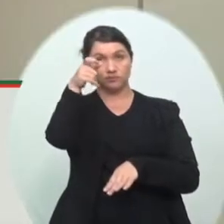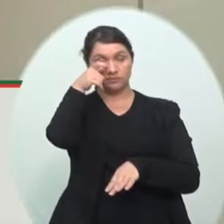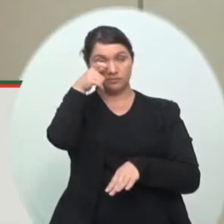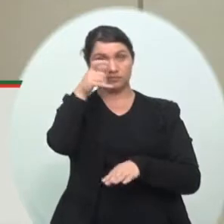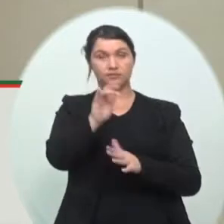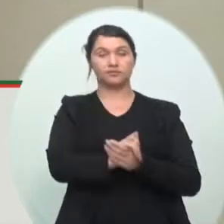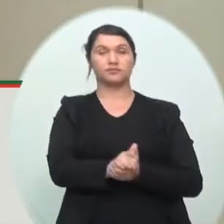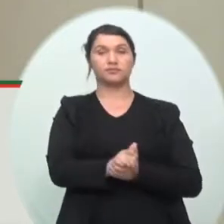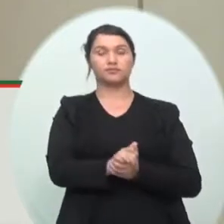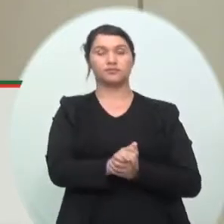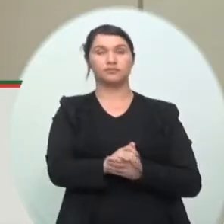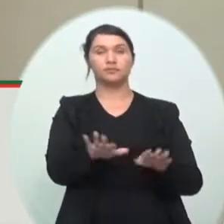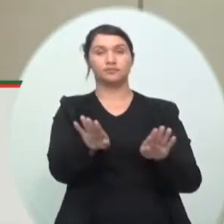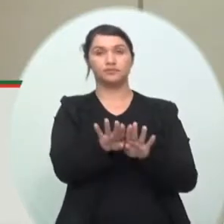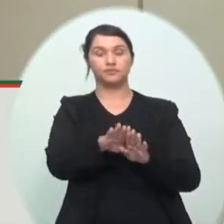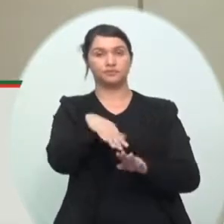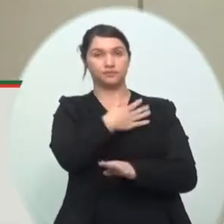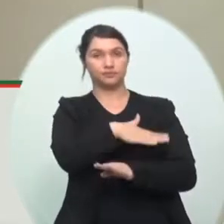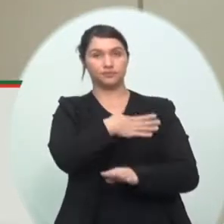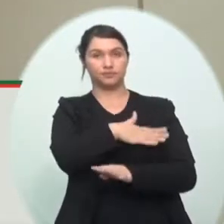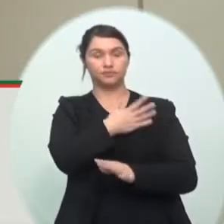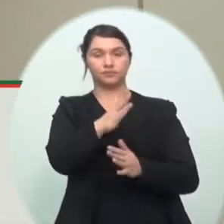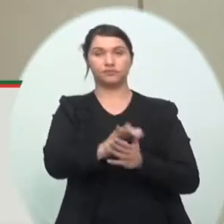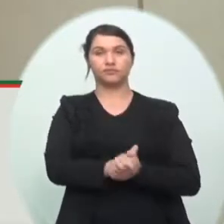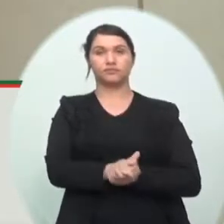Mas não podia deixar de vir